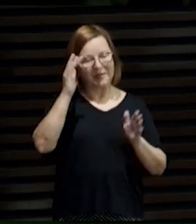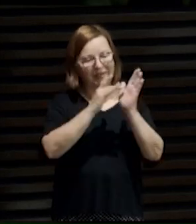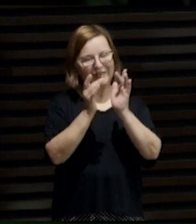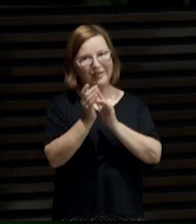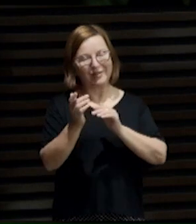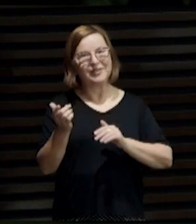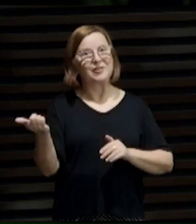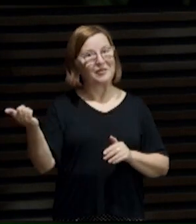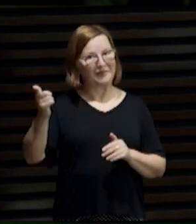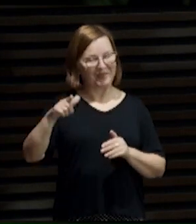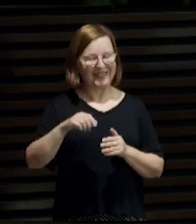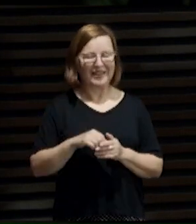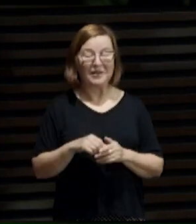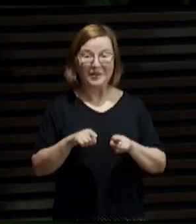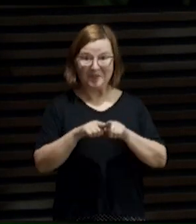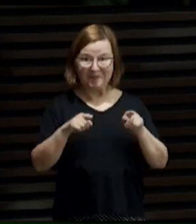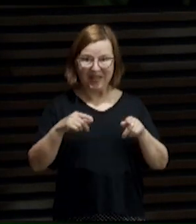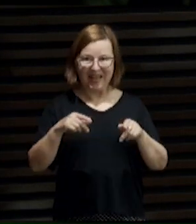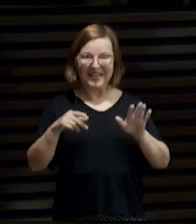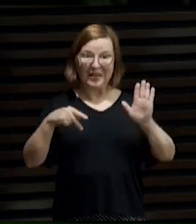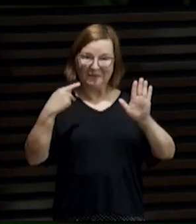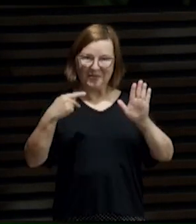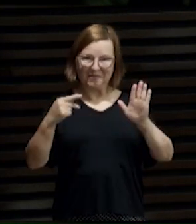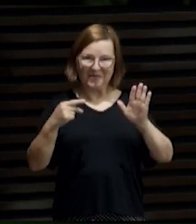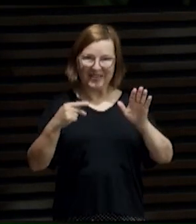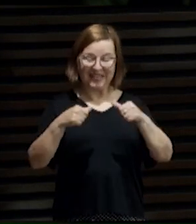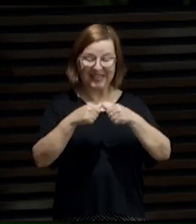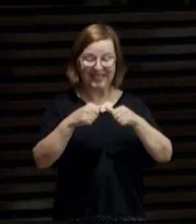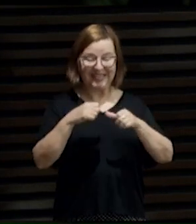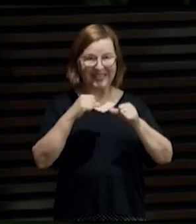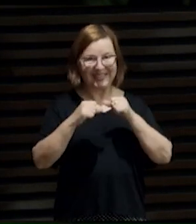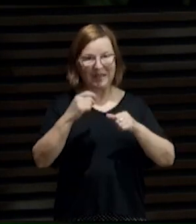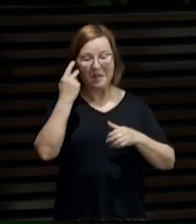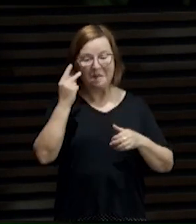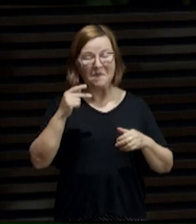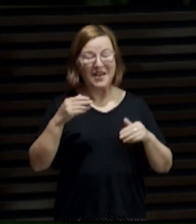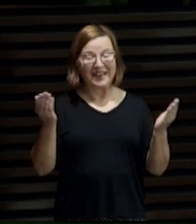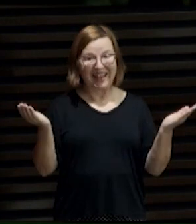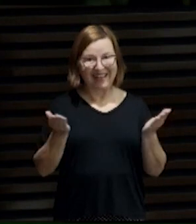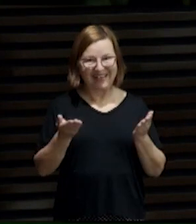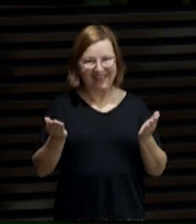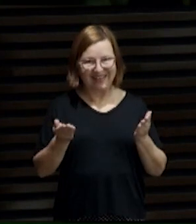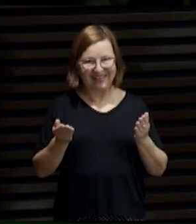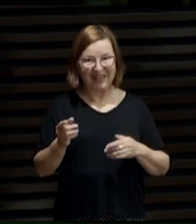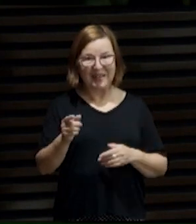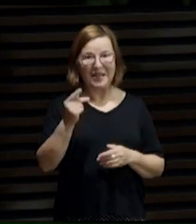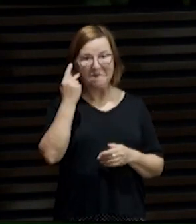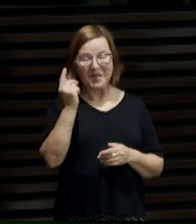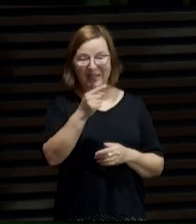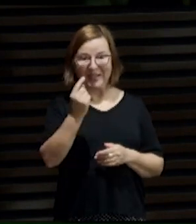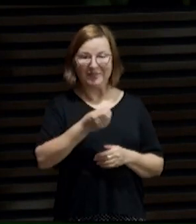Mas a promessa que o Salmo 128 nos traz é para hoje. É para que nós possamos viver isto